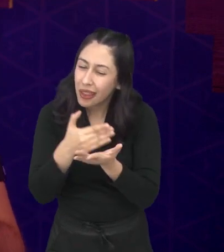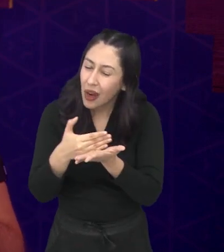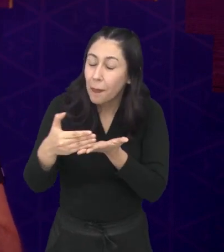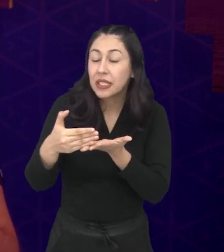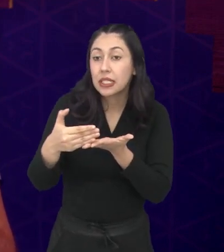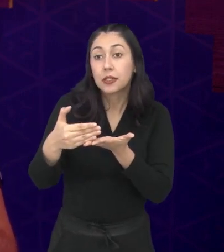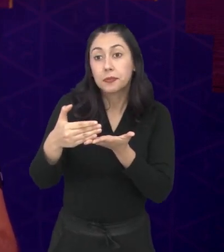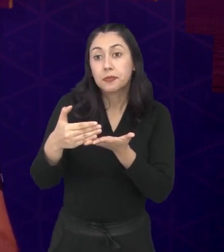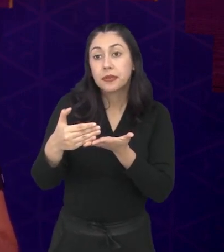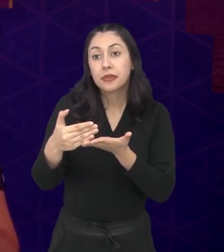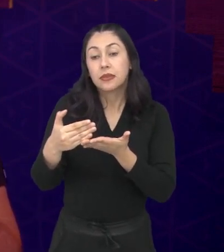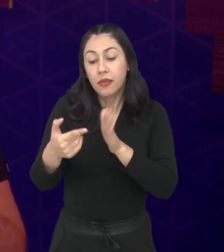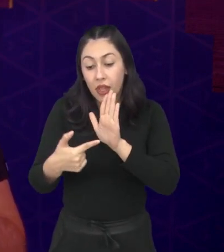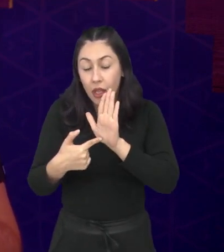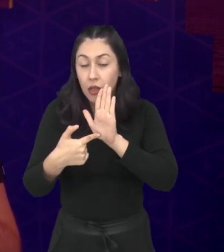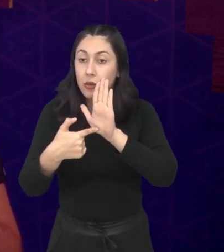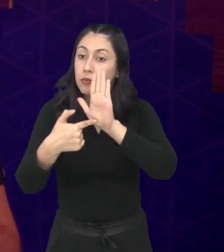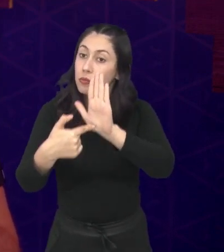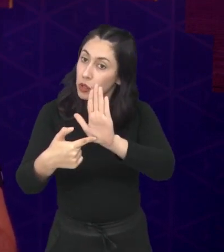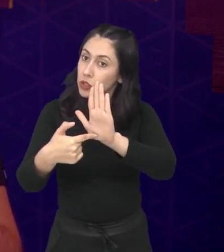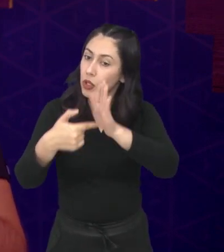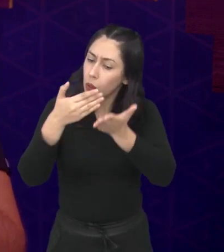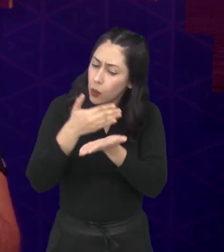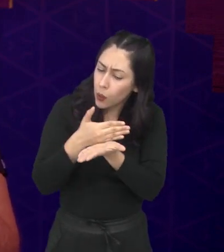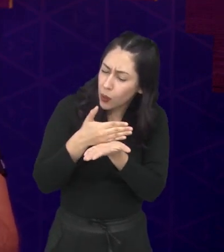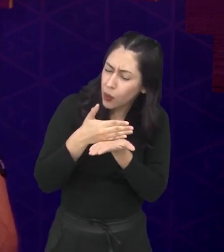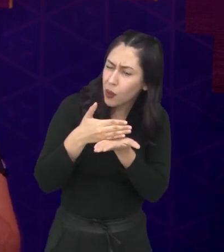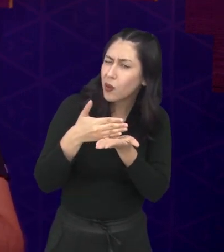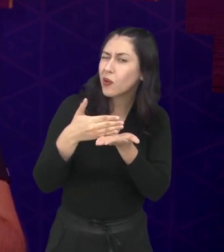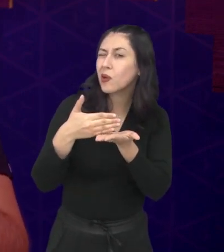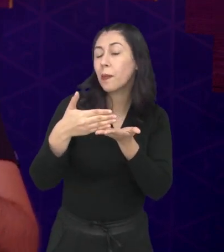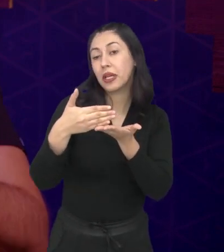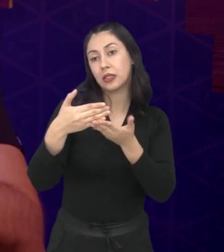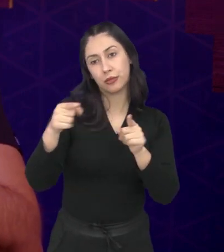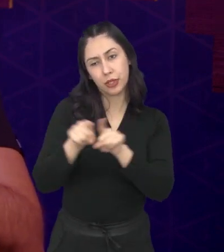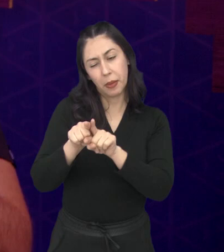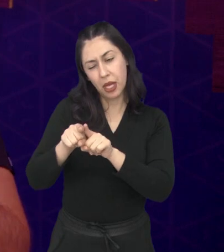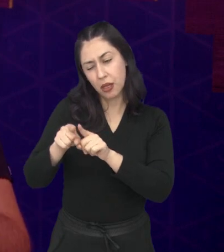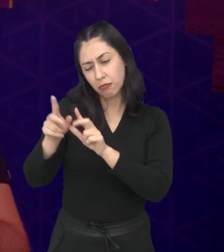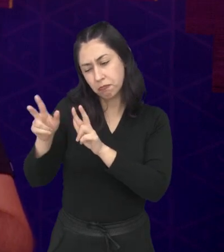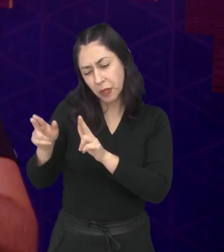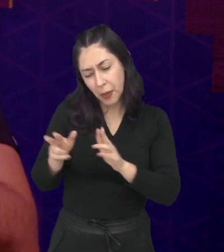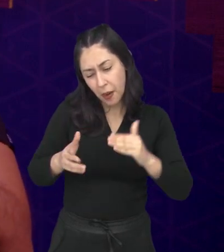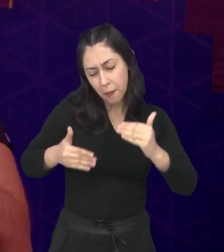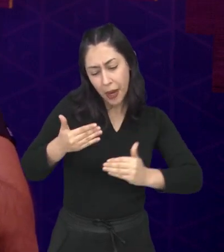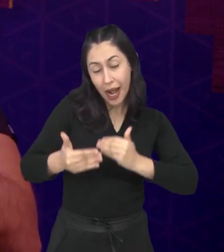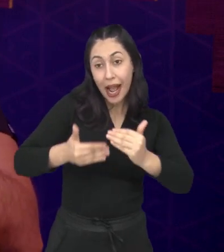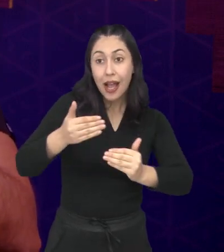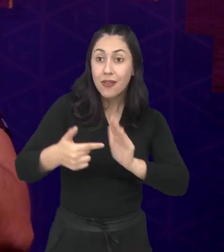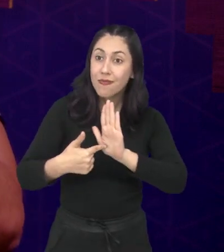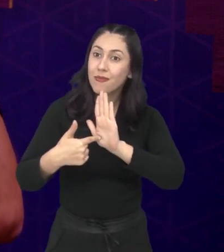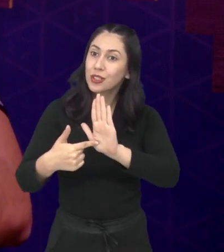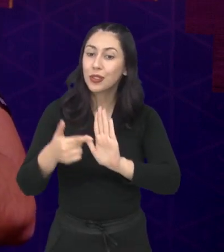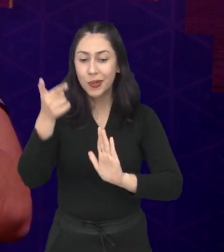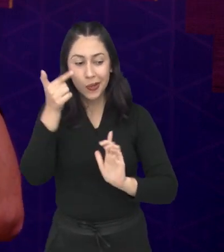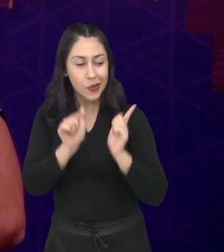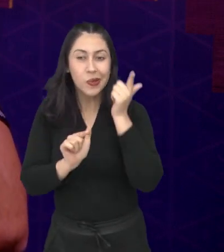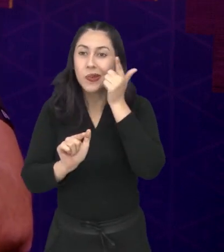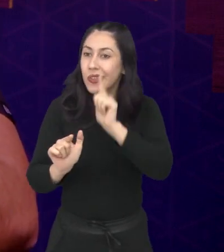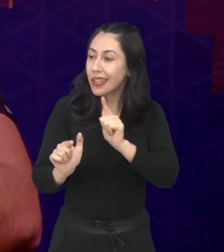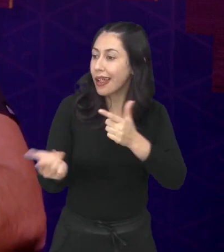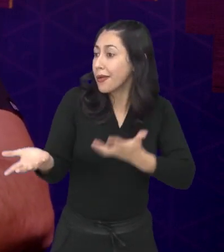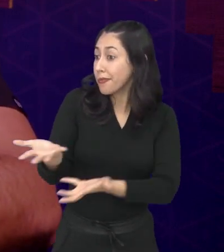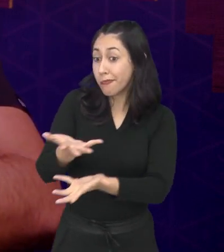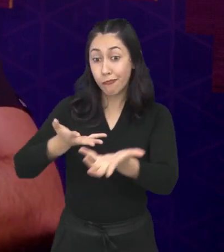ainda não tem esse reconhecimento. Então mostra muito o início, né, e ao longo da série ele vai adquirindo essas